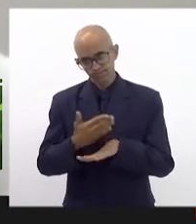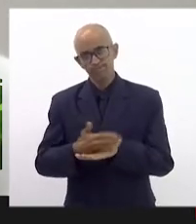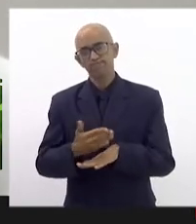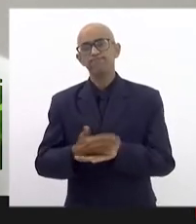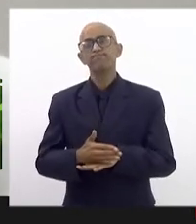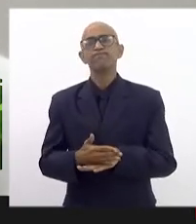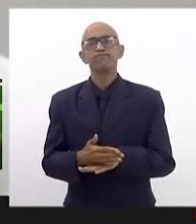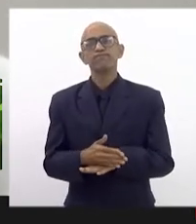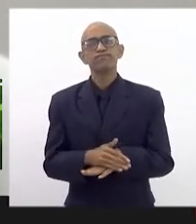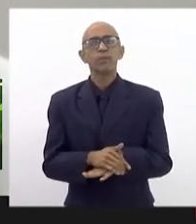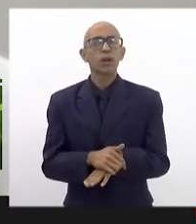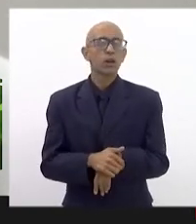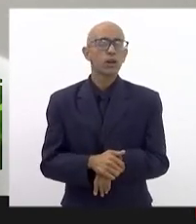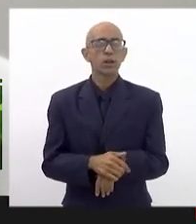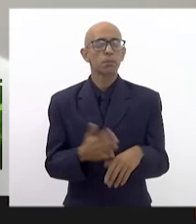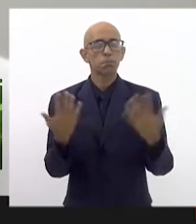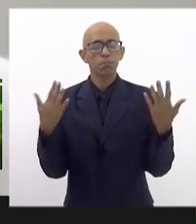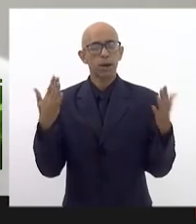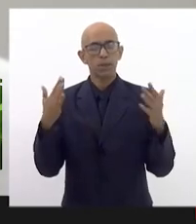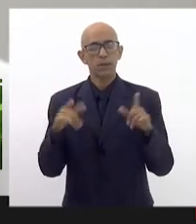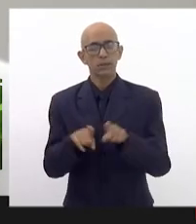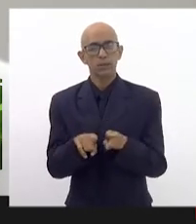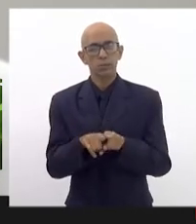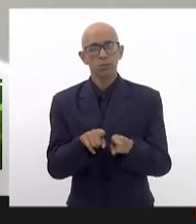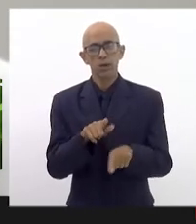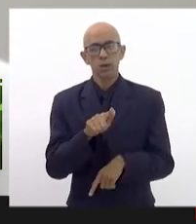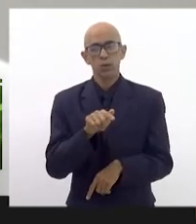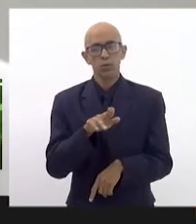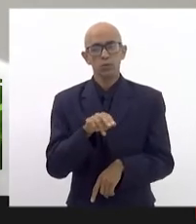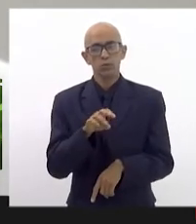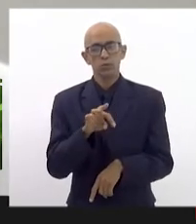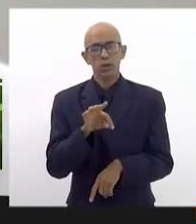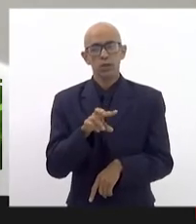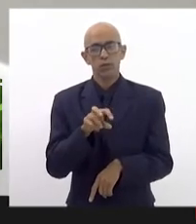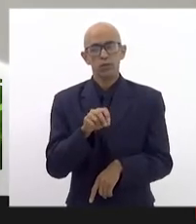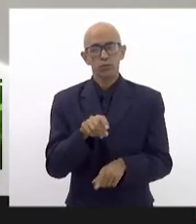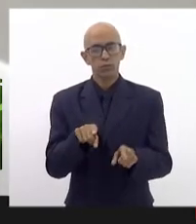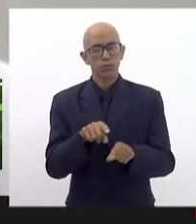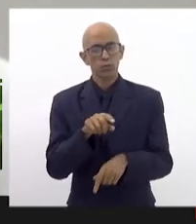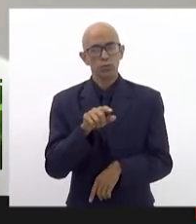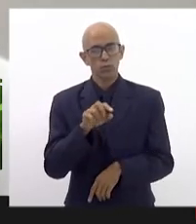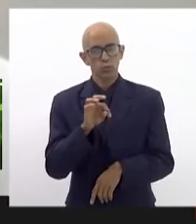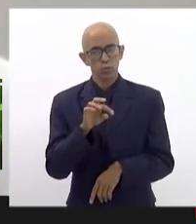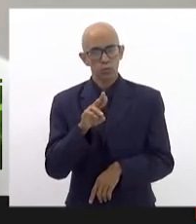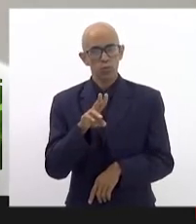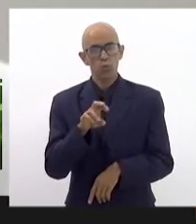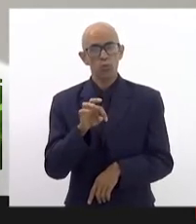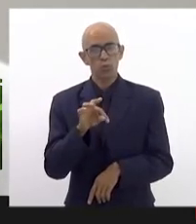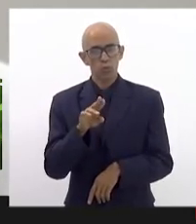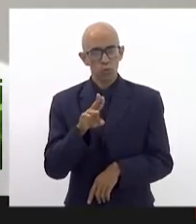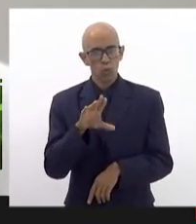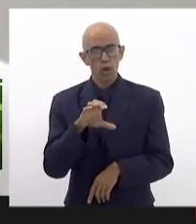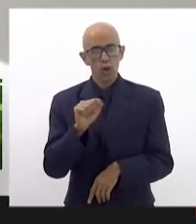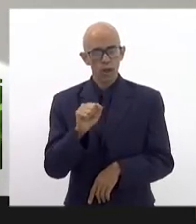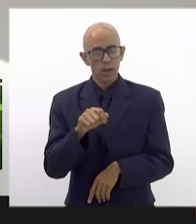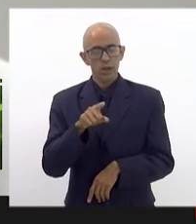E parabenizar também Gustavo Tutuco, deputado estadual, que deu voz a esse grupo de trabalho